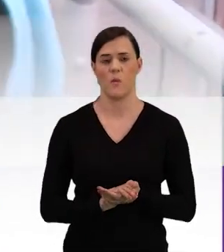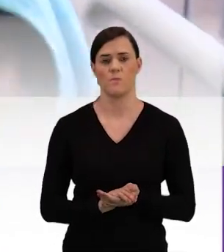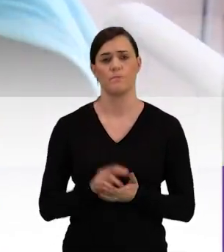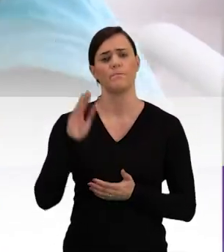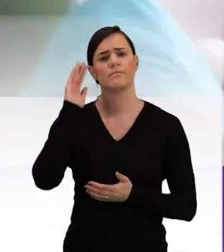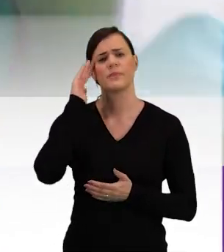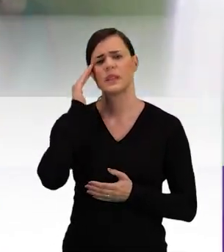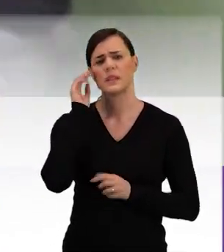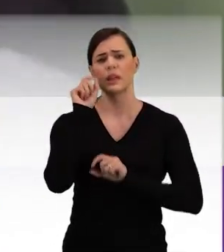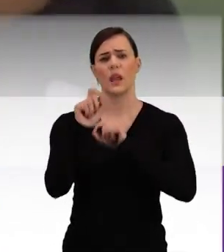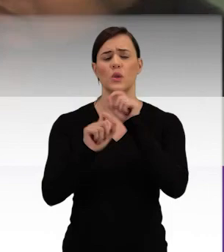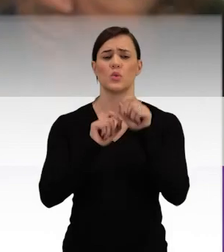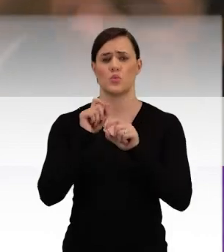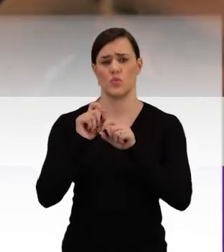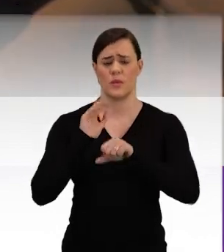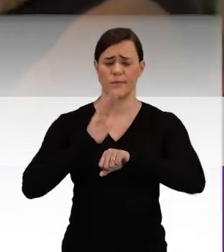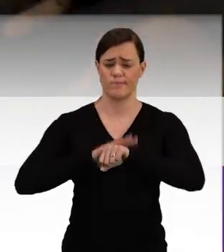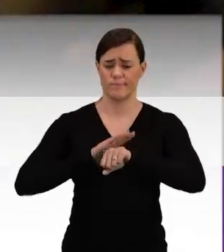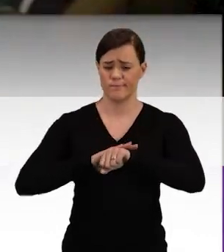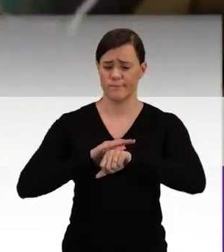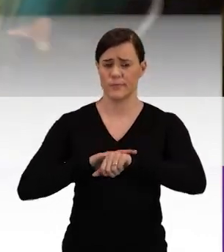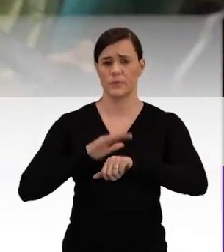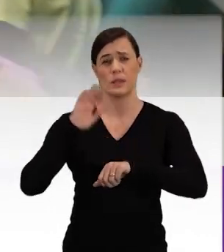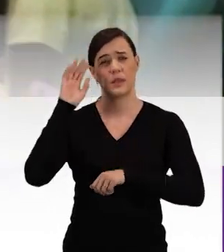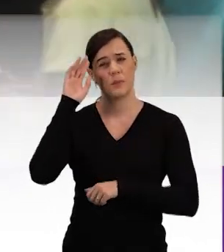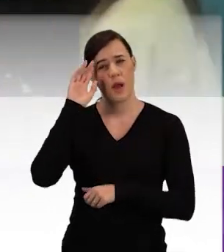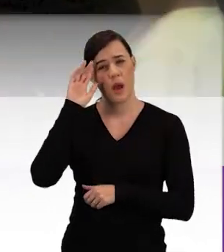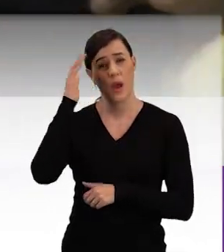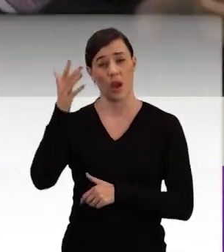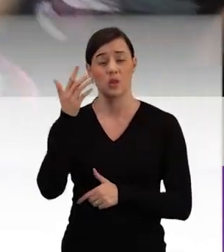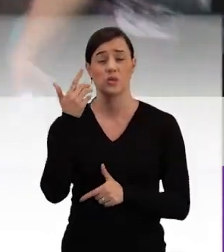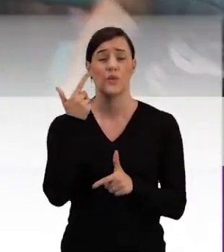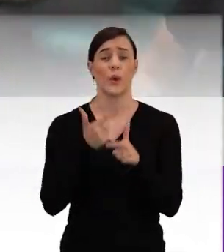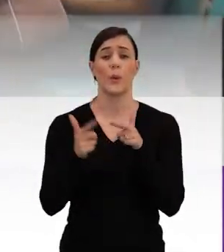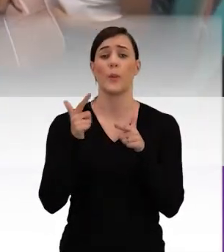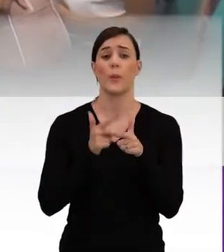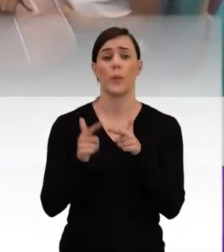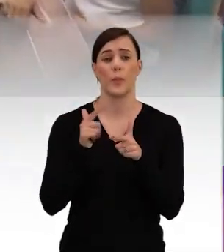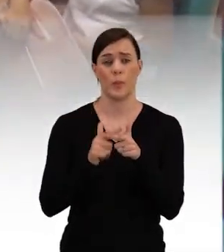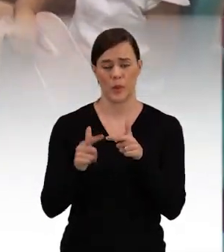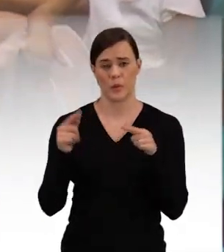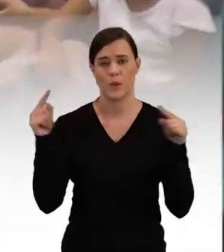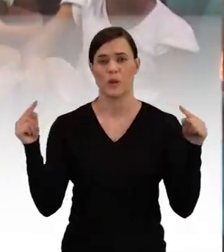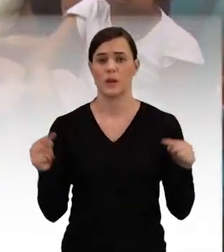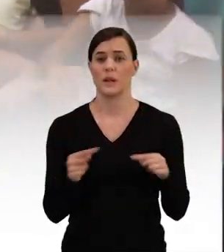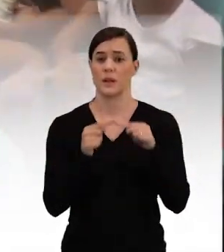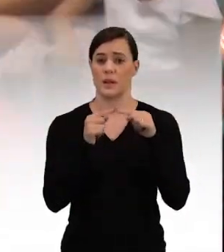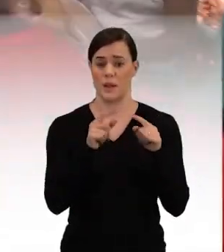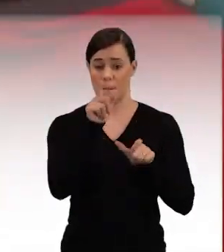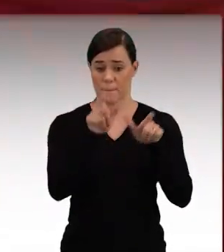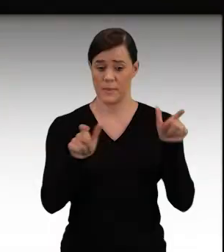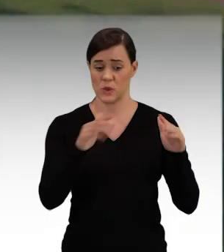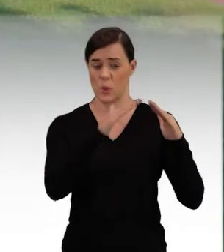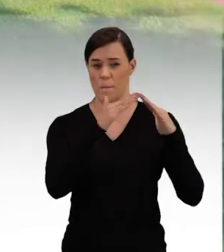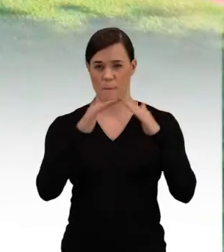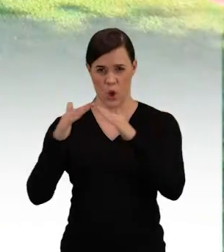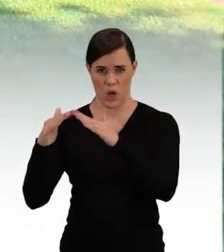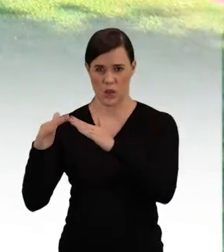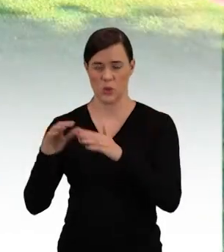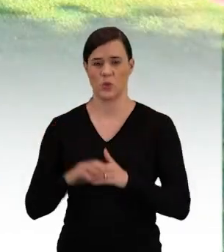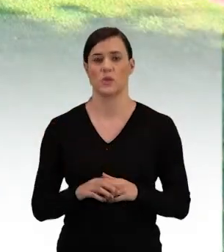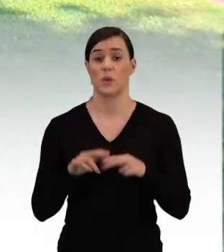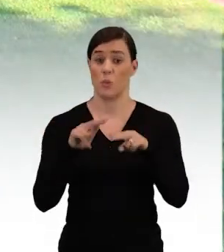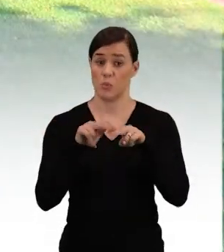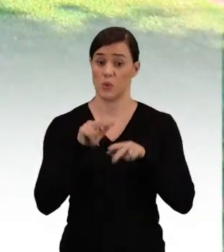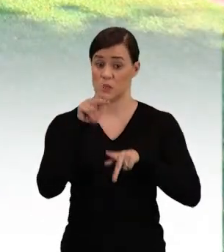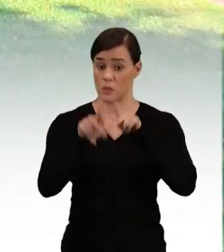entendem que as ações mais efetivas para solucionar de vez esse problema estão ligadas à colaboração dos moradores. Então é importante que